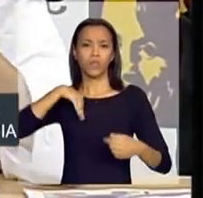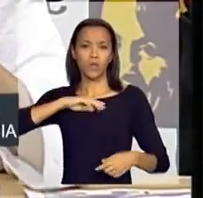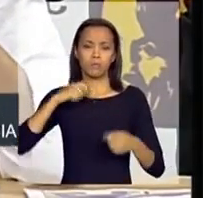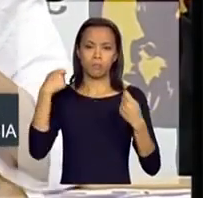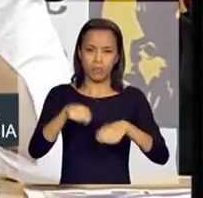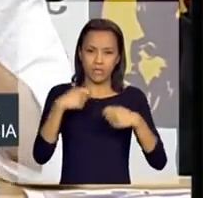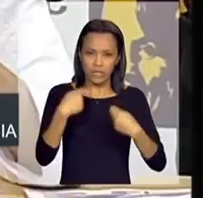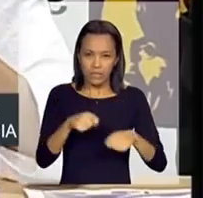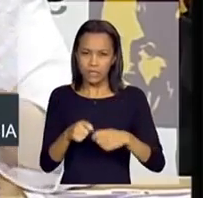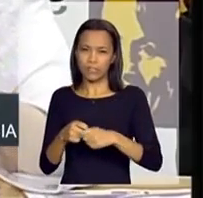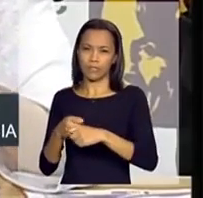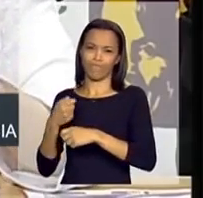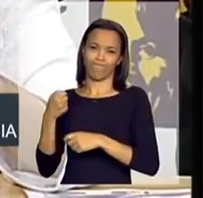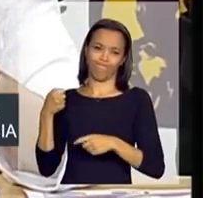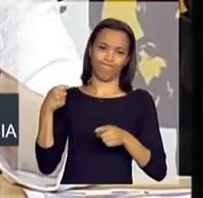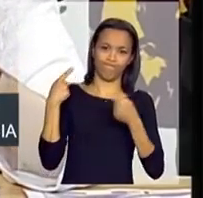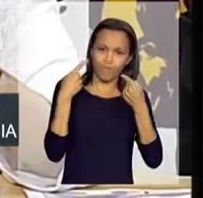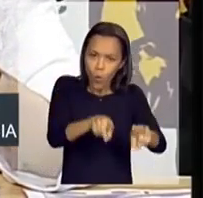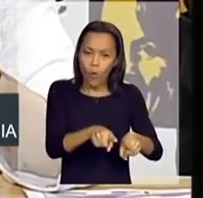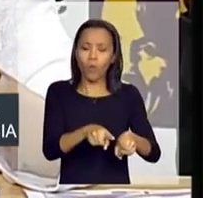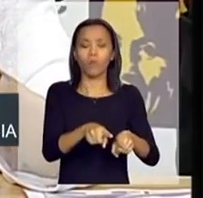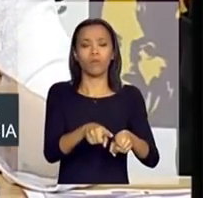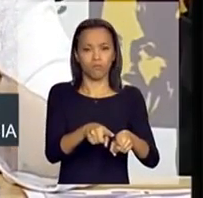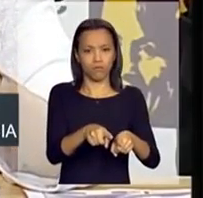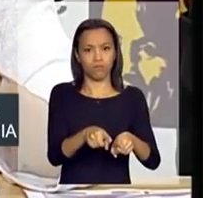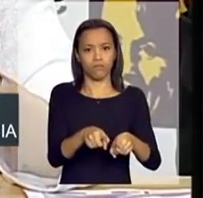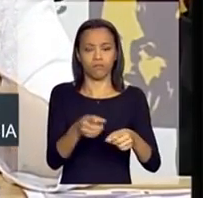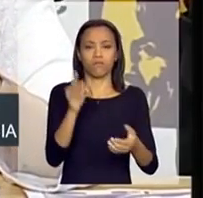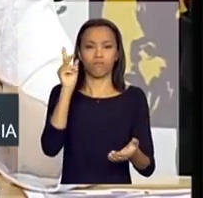mas atacarmos mesmo,